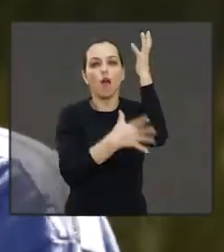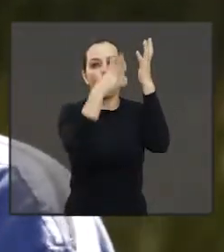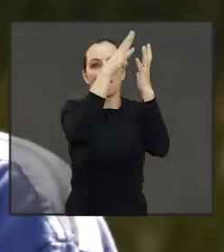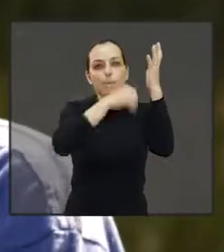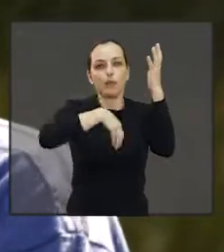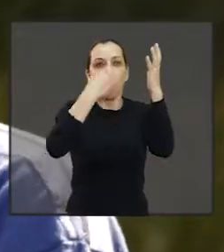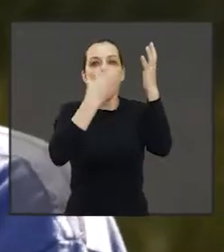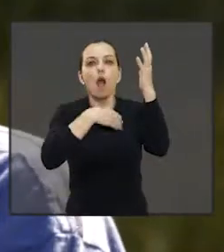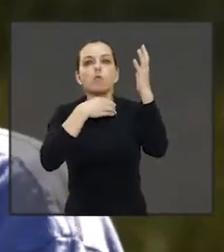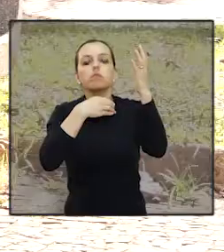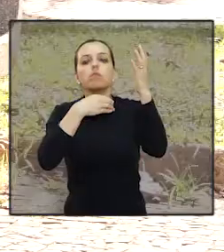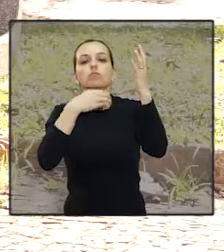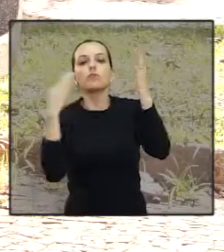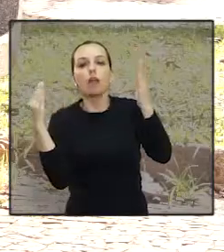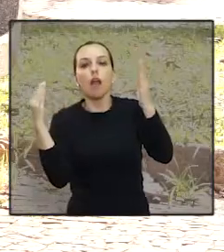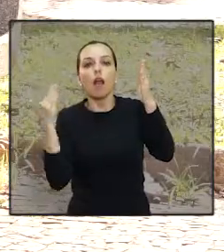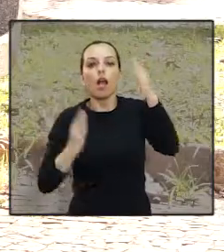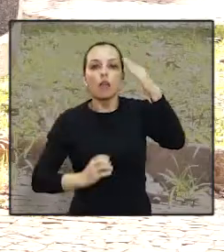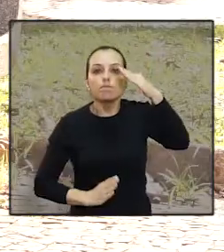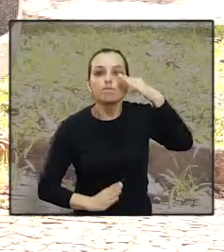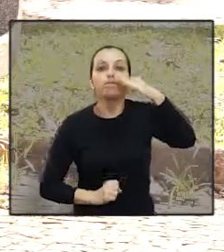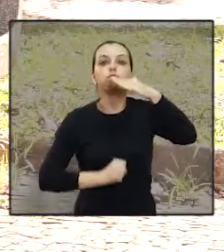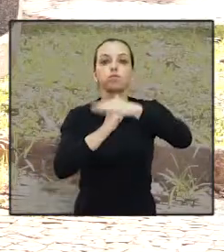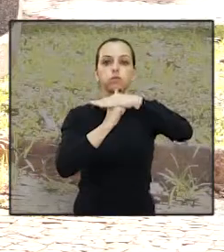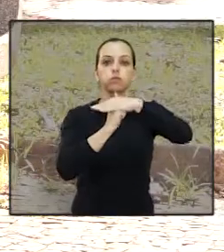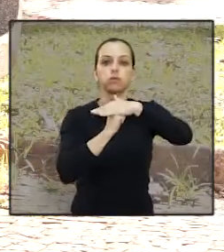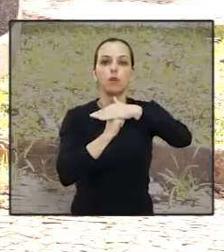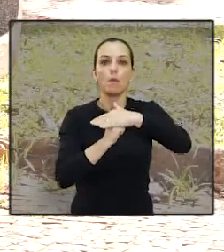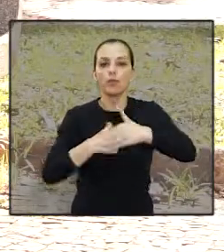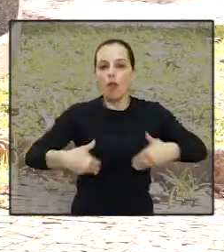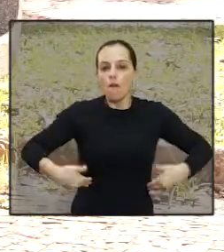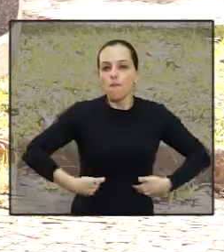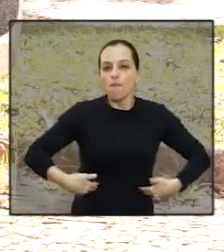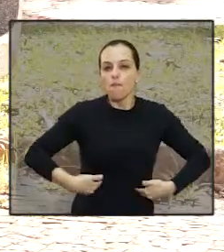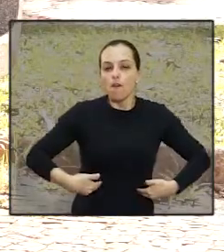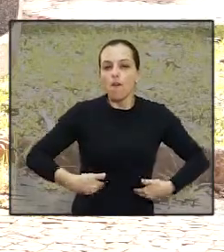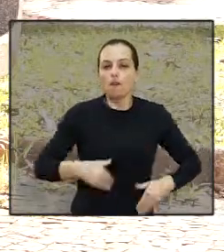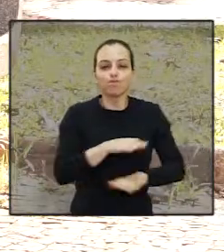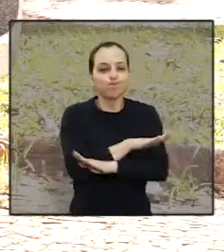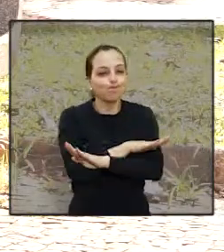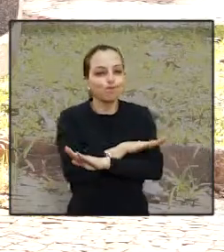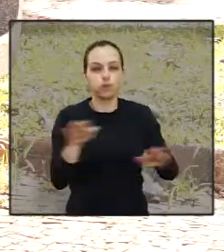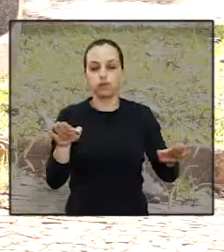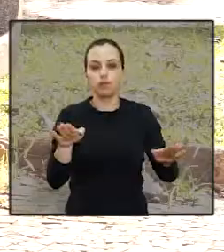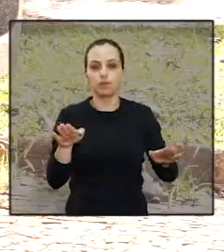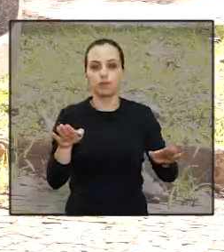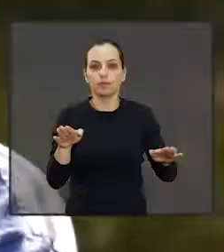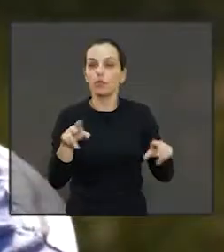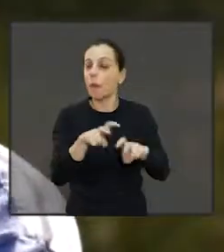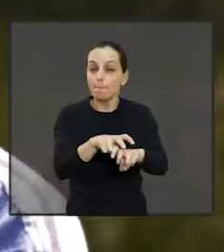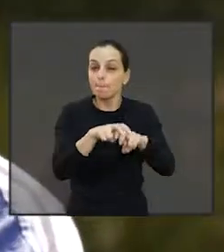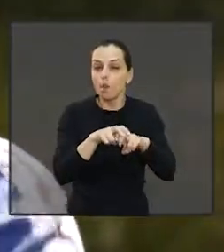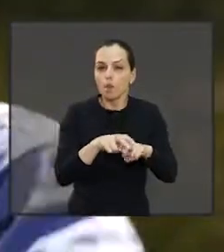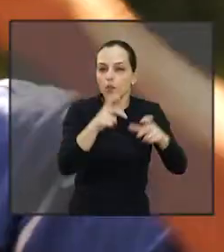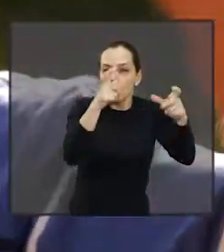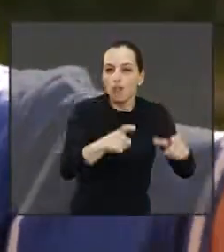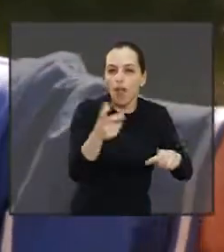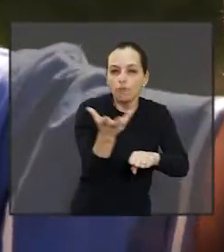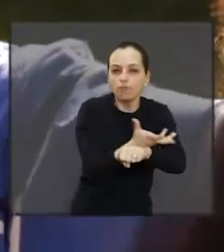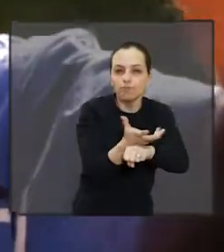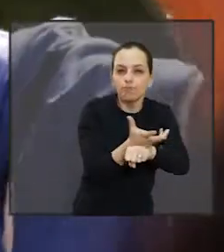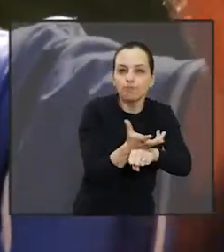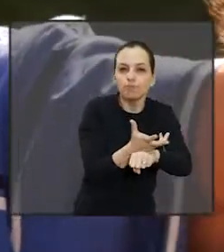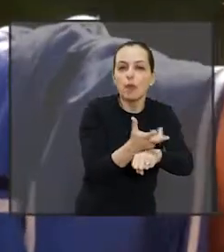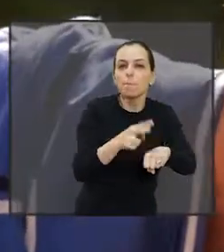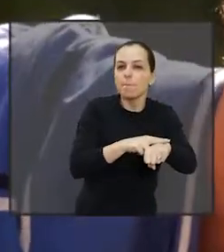vivia no mato, não tinha, naquele tempo não tinha lancha, essas coisas, então eu comia frutas no mato, saciava a minha fome às vezes com frutas.